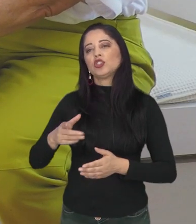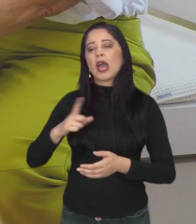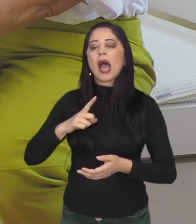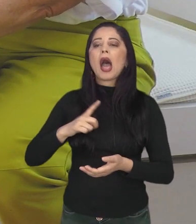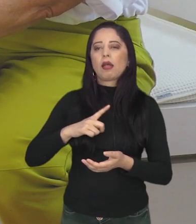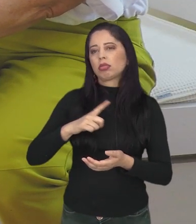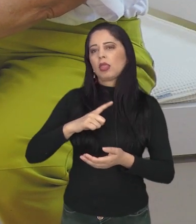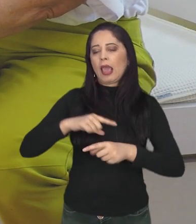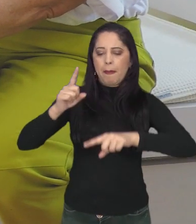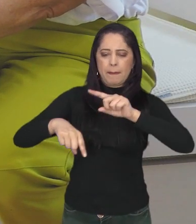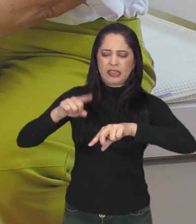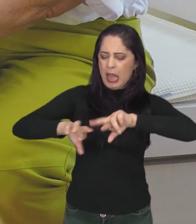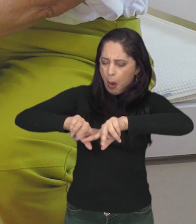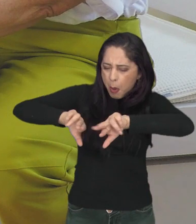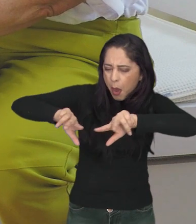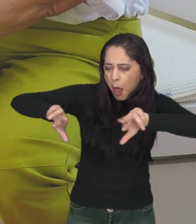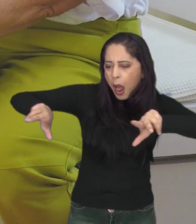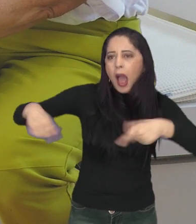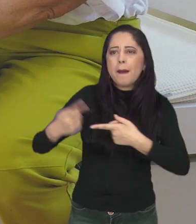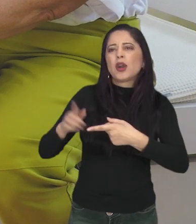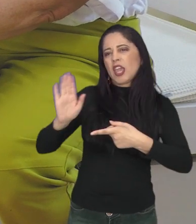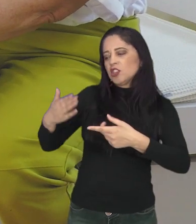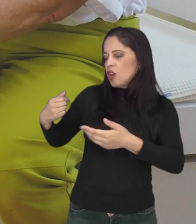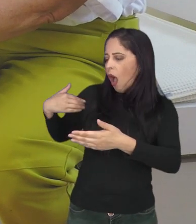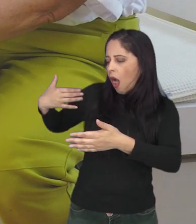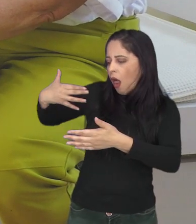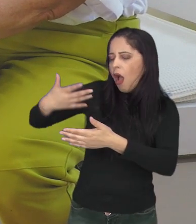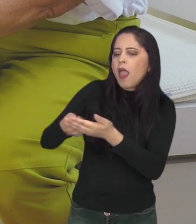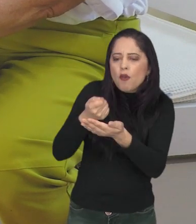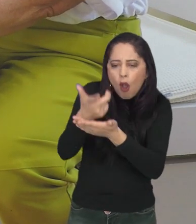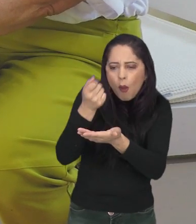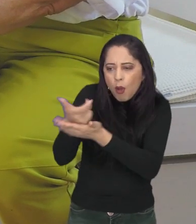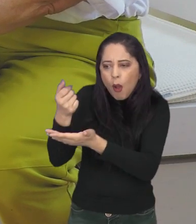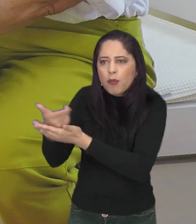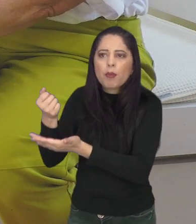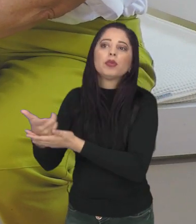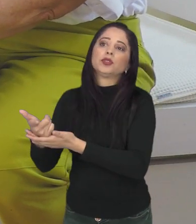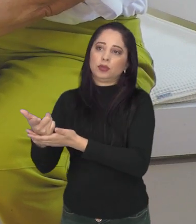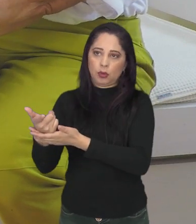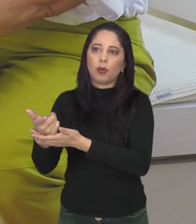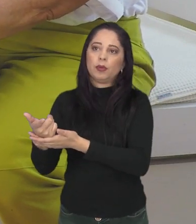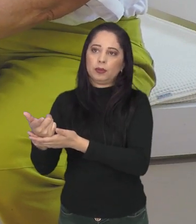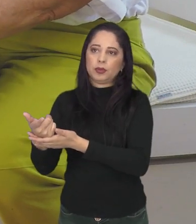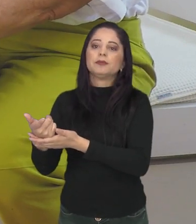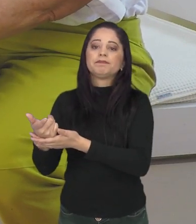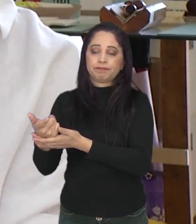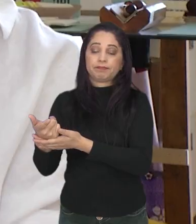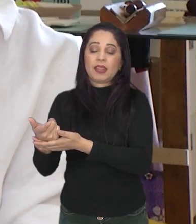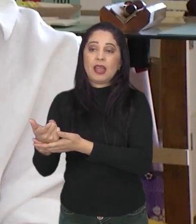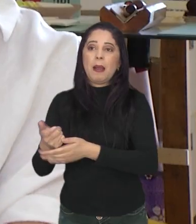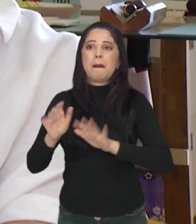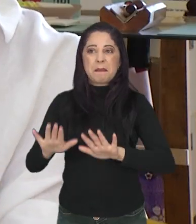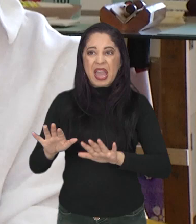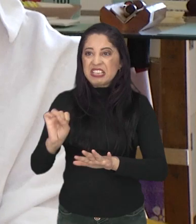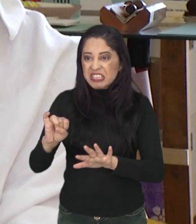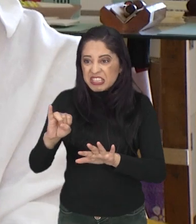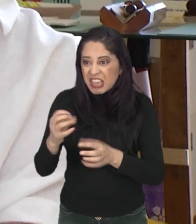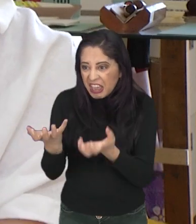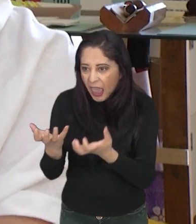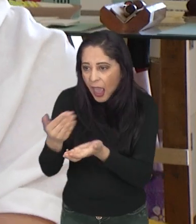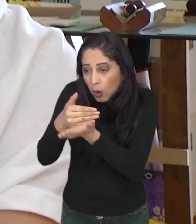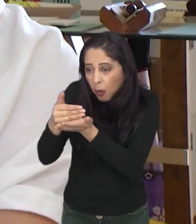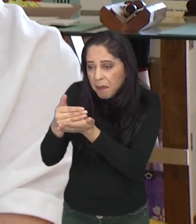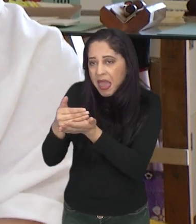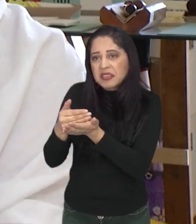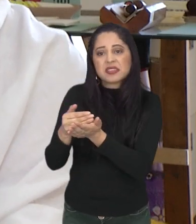porque eu fui adquirido e começando a ter mais produção Então eu fui devagar adquirindo outros materiais